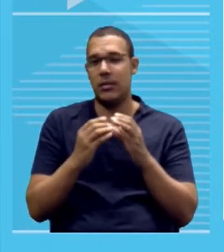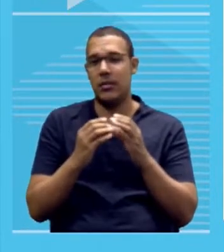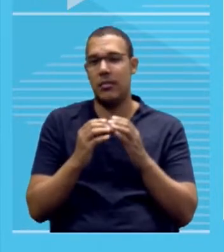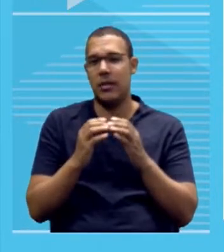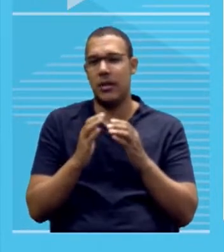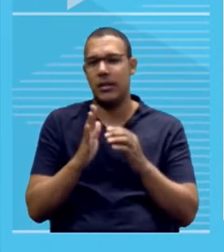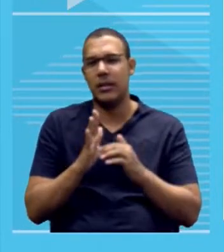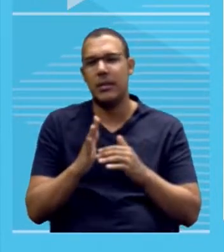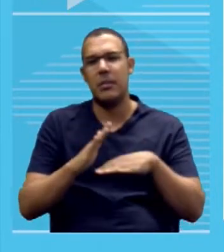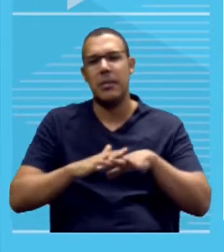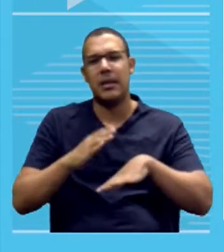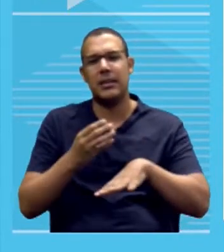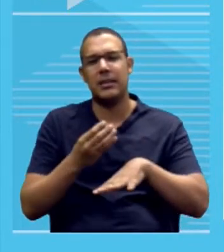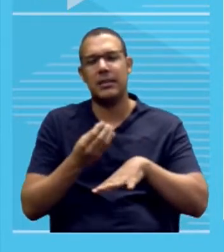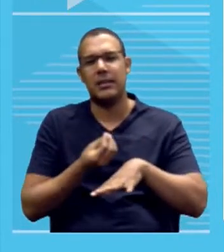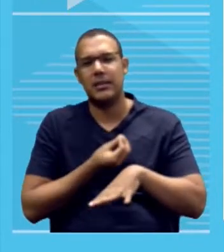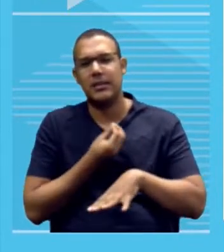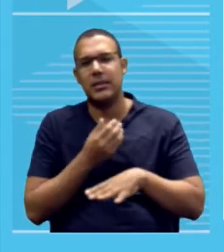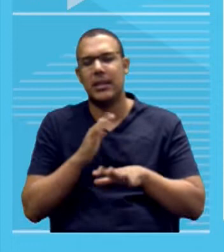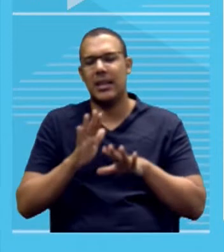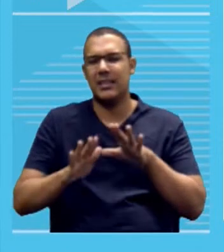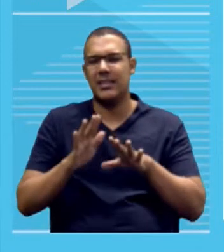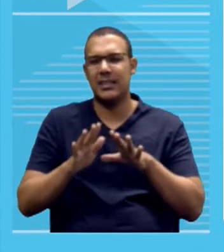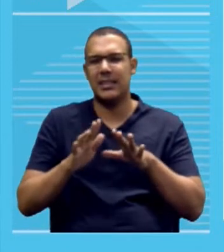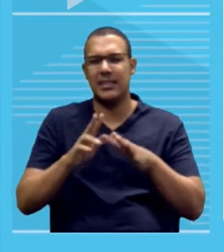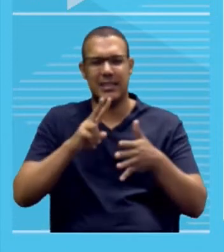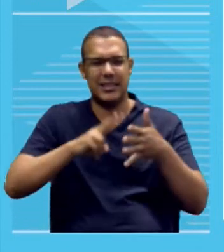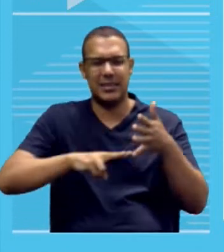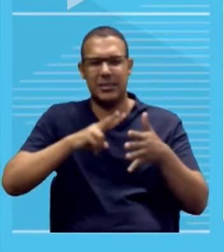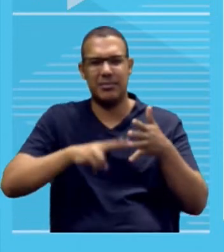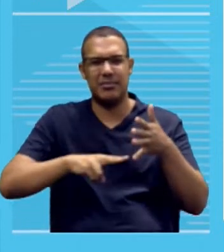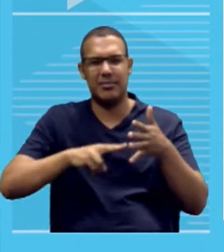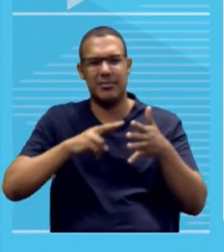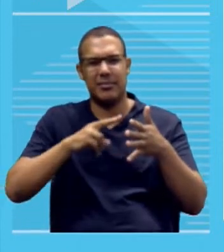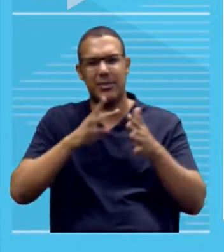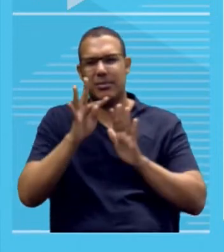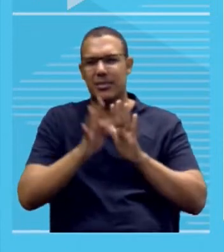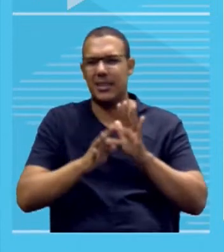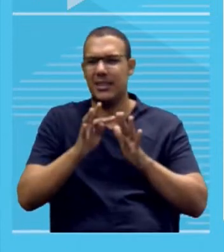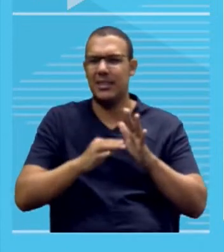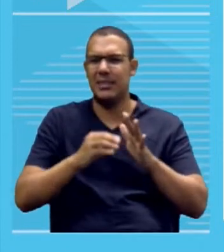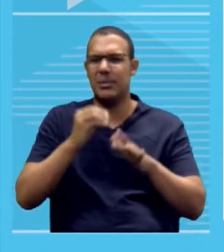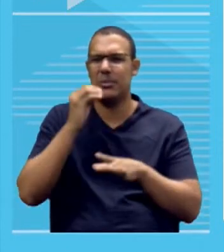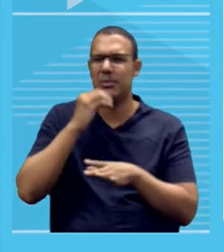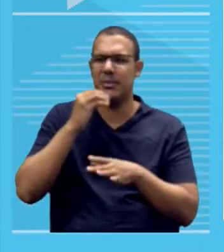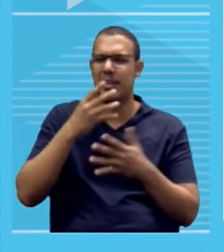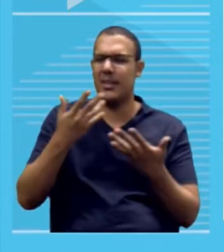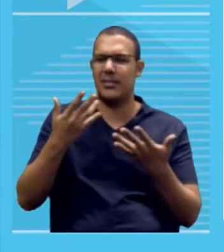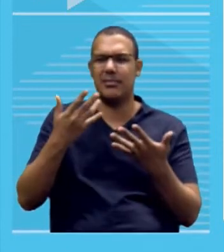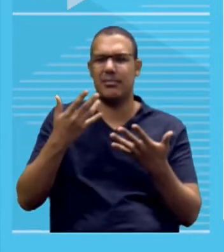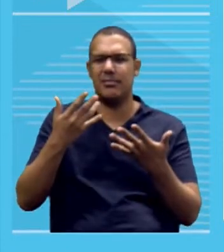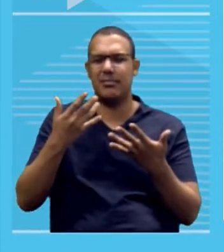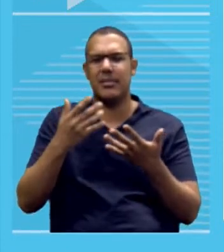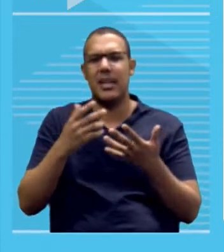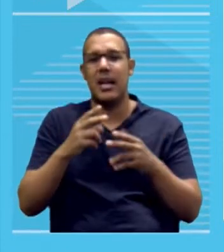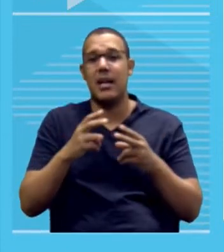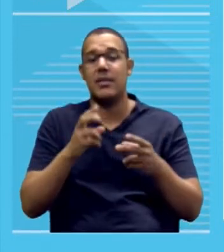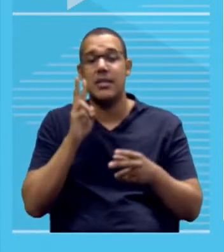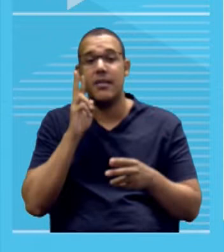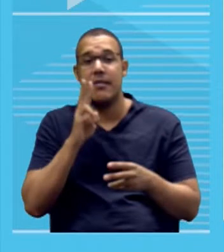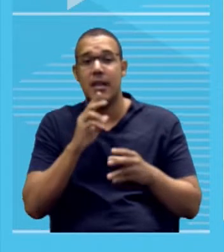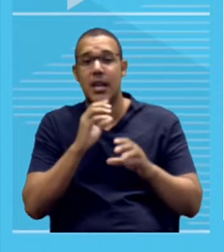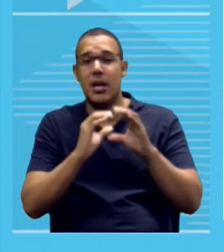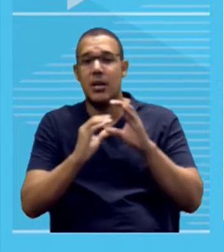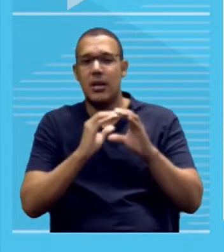gente porque às vezes você lê um texto que é meio opaco não tem tanta vida assim né E aí você observando na comunicação